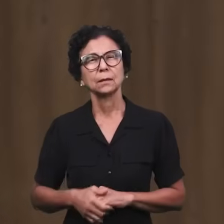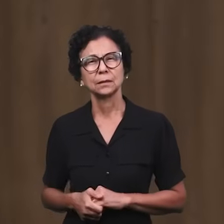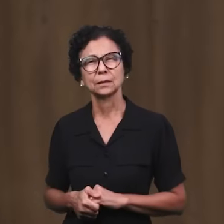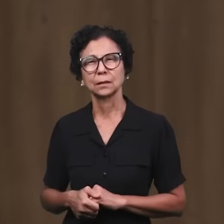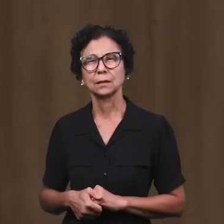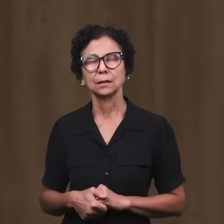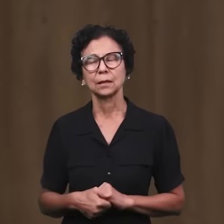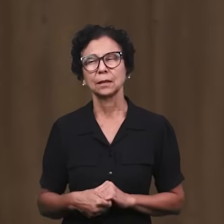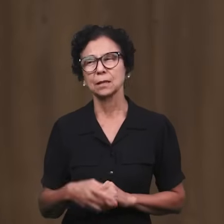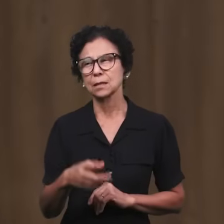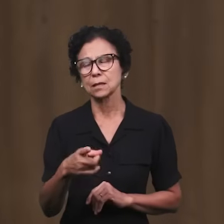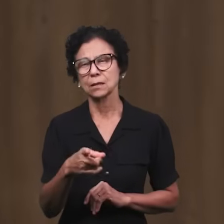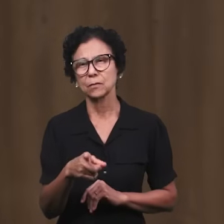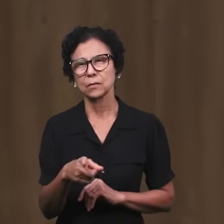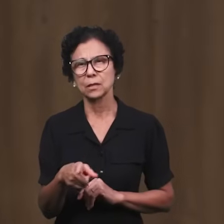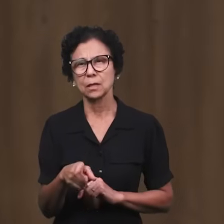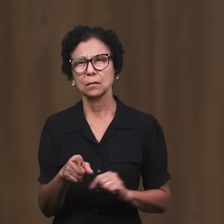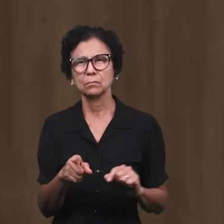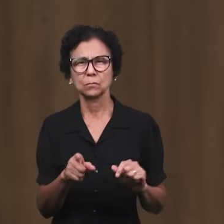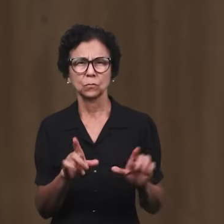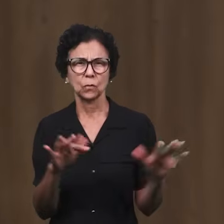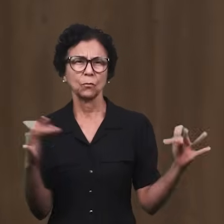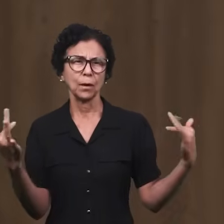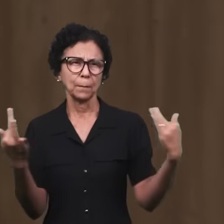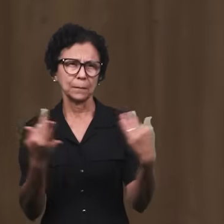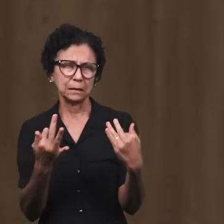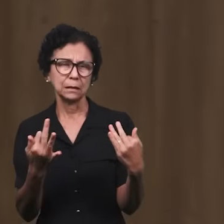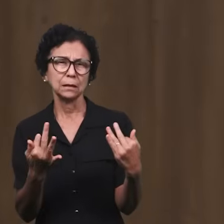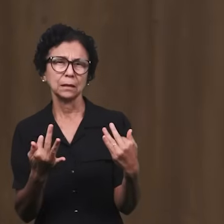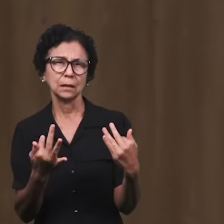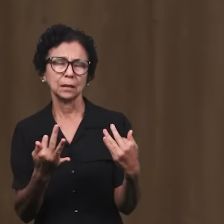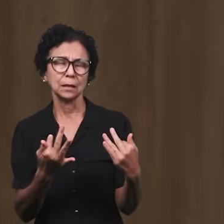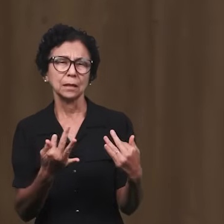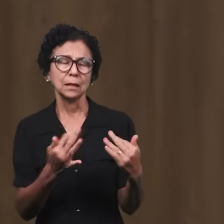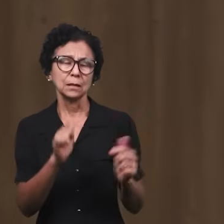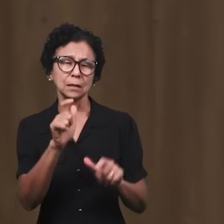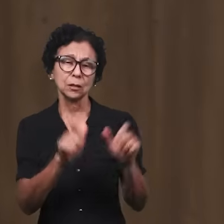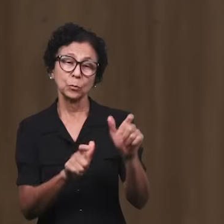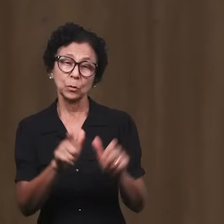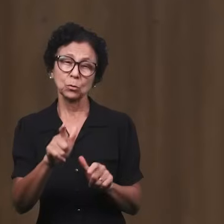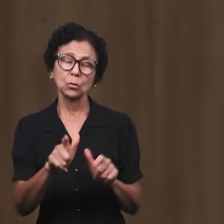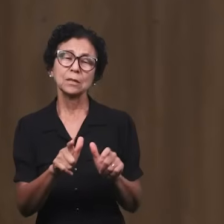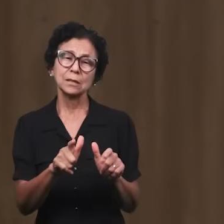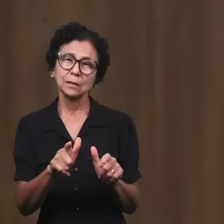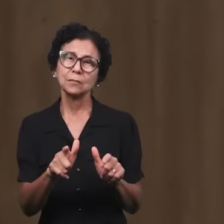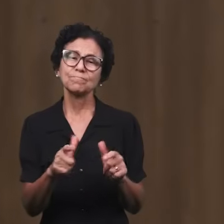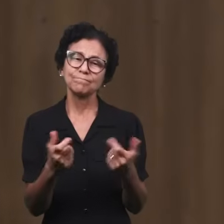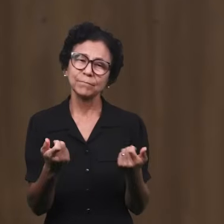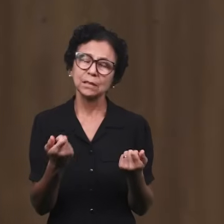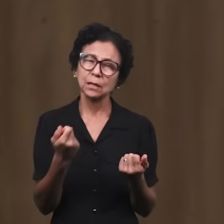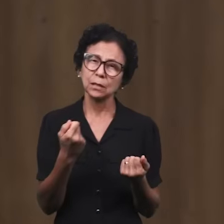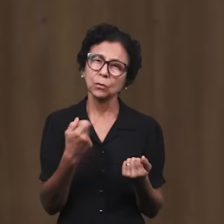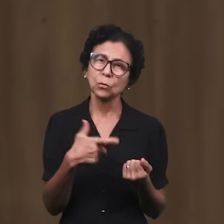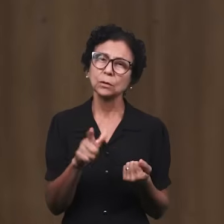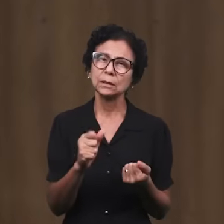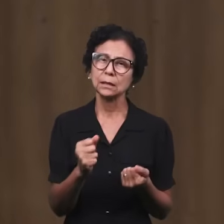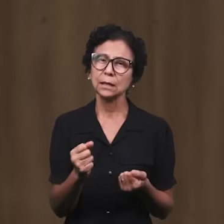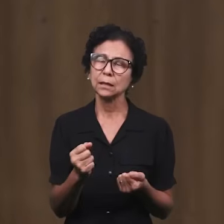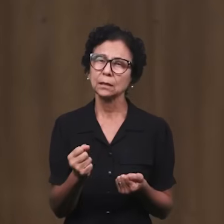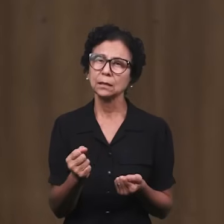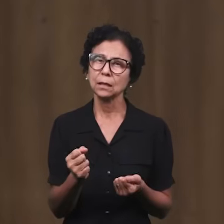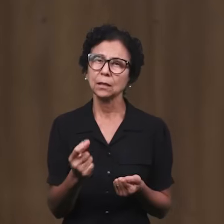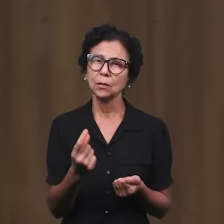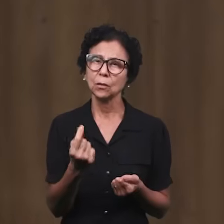própria família mesmo, você conversa com familiares, tem imóveis que você vai conseguir um preço até mais em conta